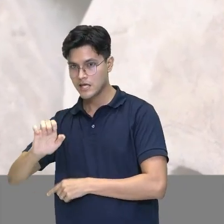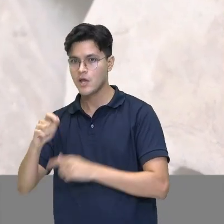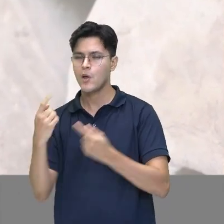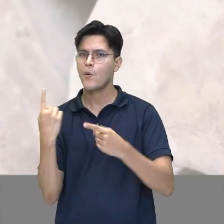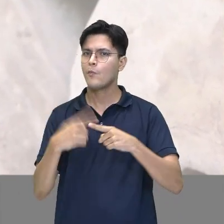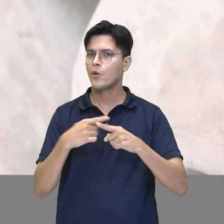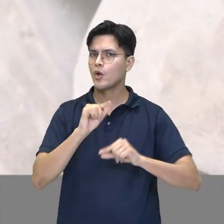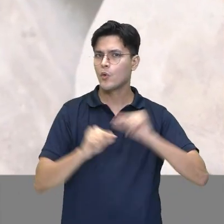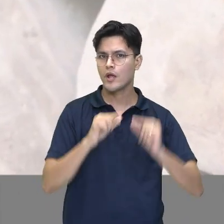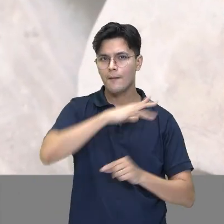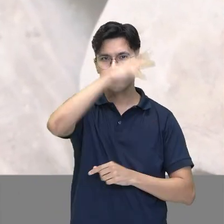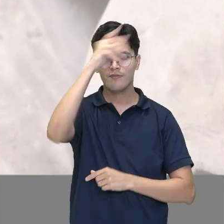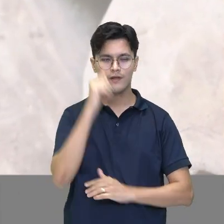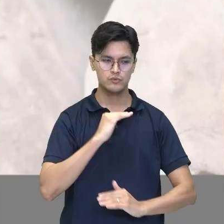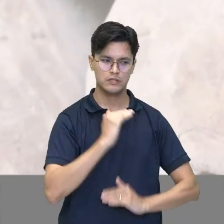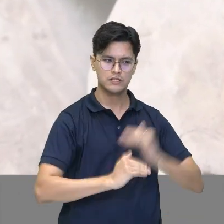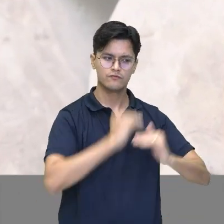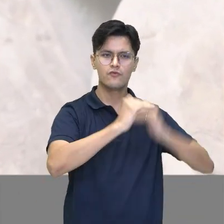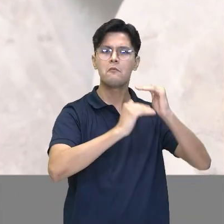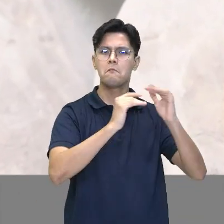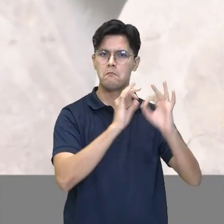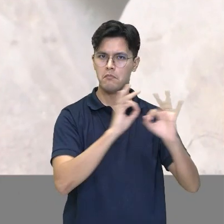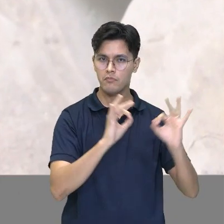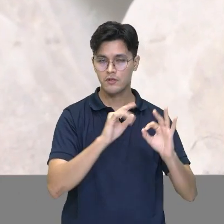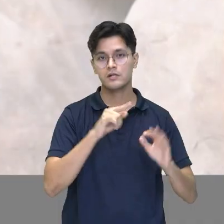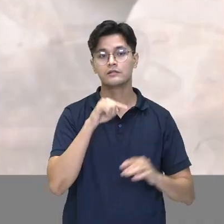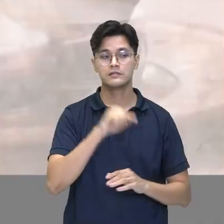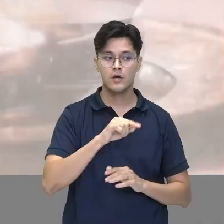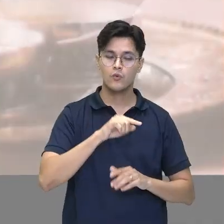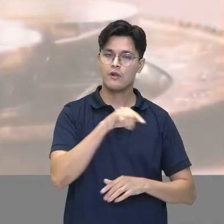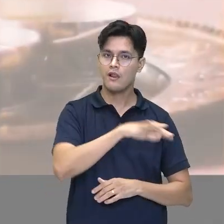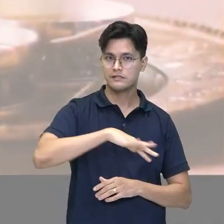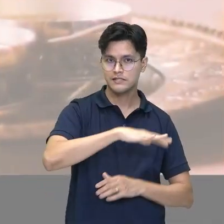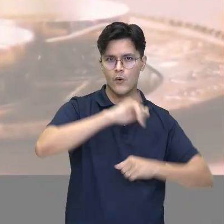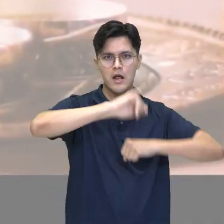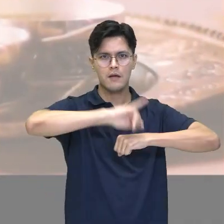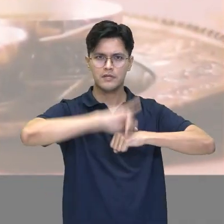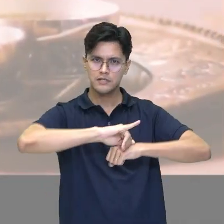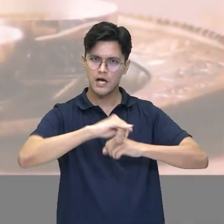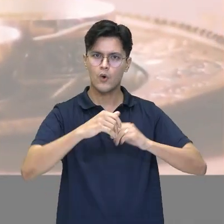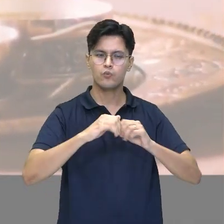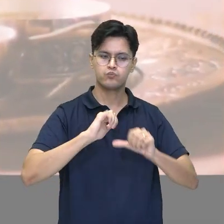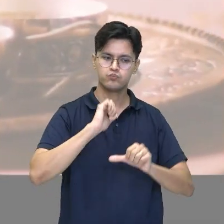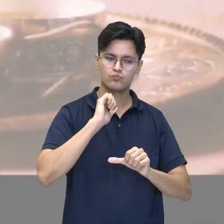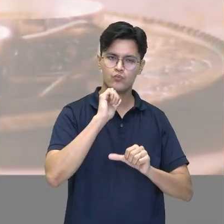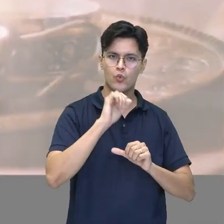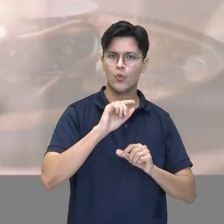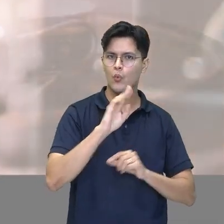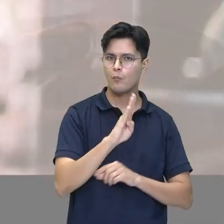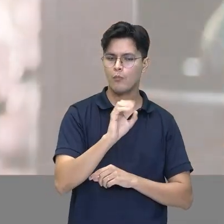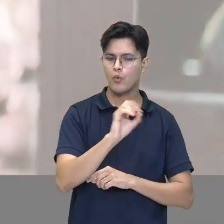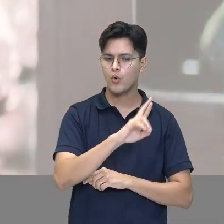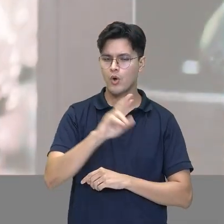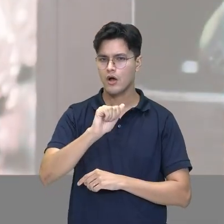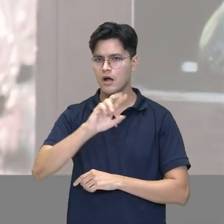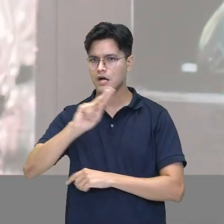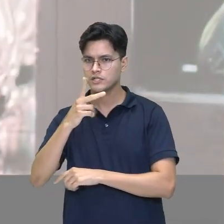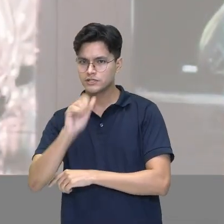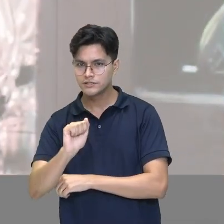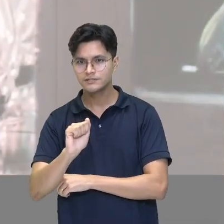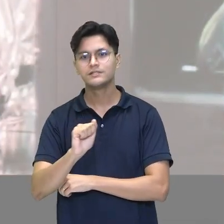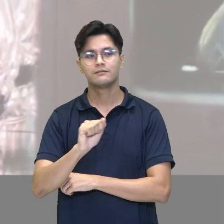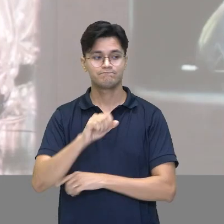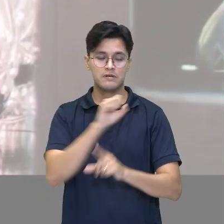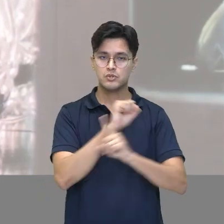transformando a cidade na capital da borracha em um período marcado por interações sociais intensas, onde a sociedade